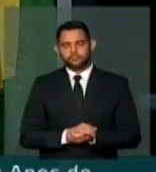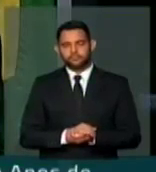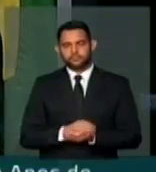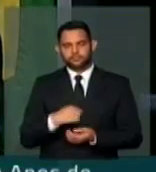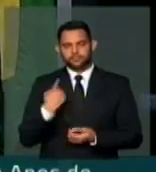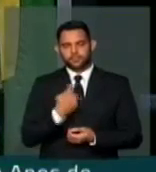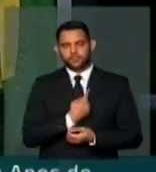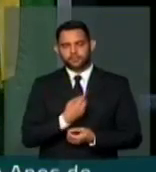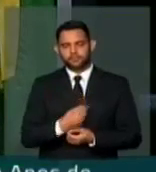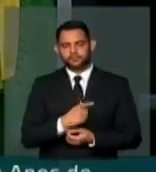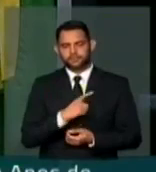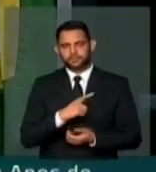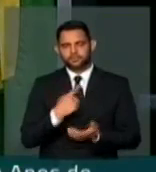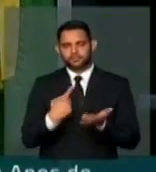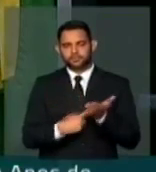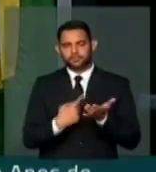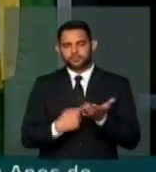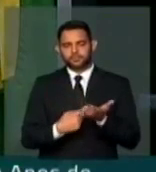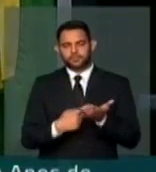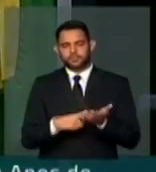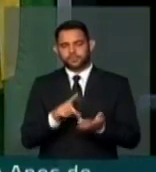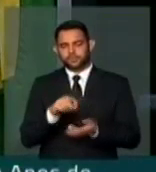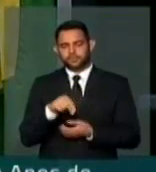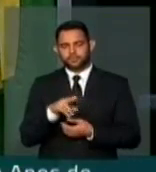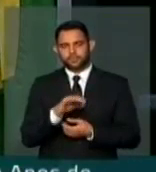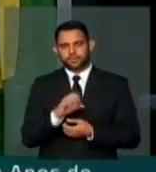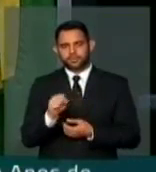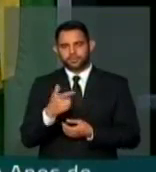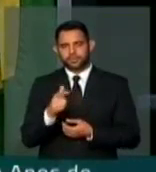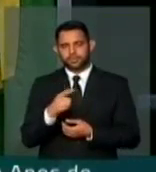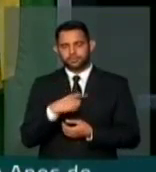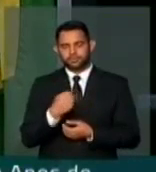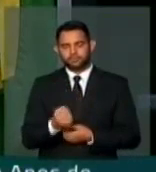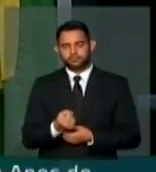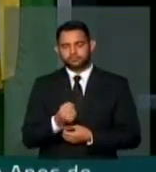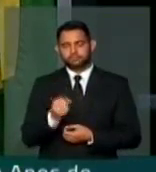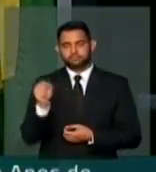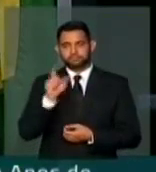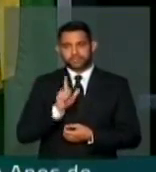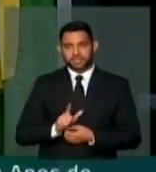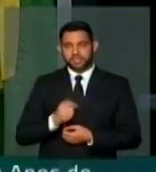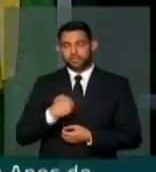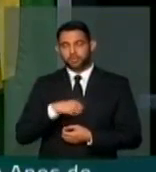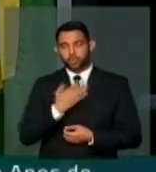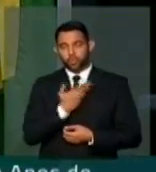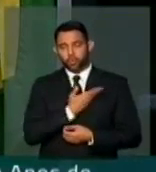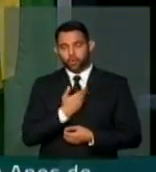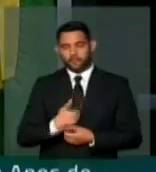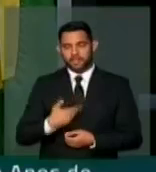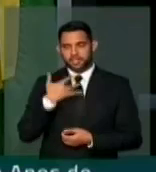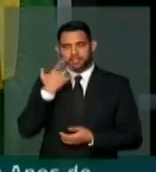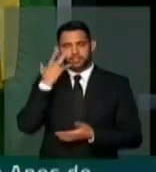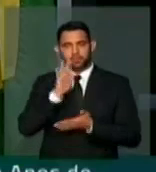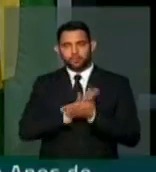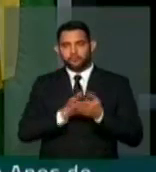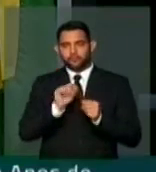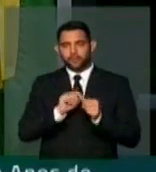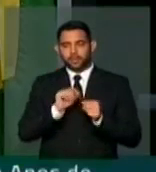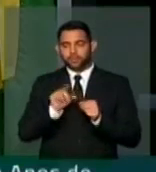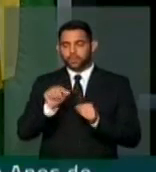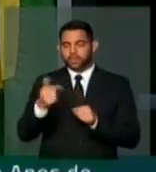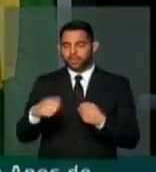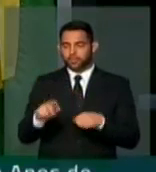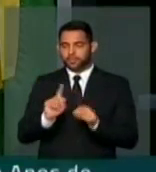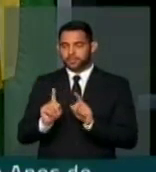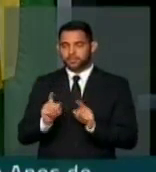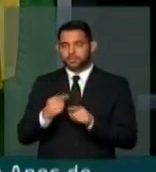Nós temos um compromisso com a democracia e não com a esperteza ou com governantes que não fazem aquilo que deve ser feito em